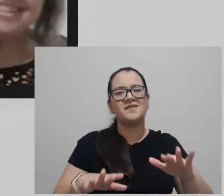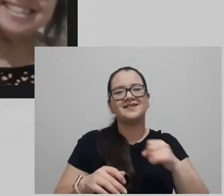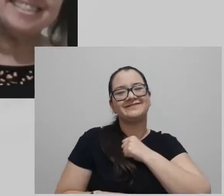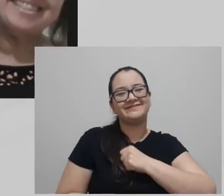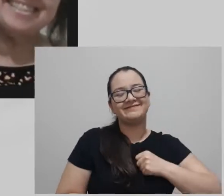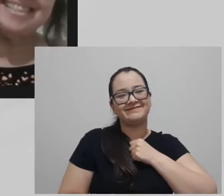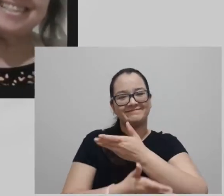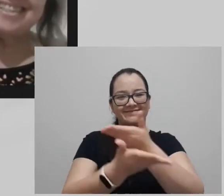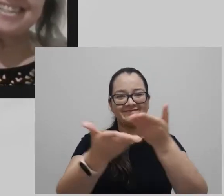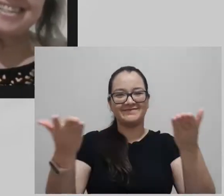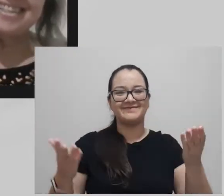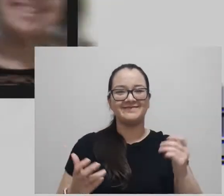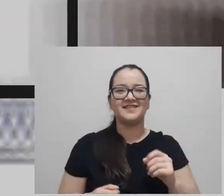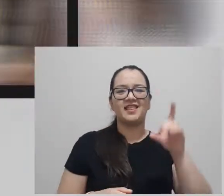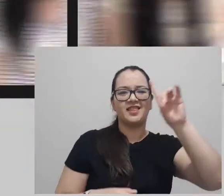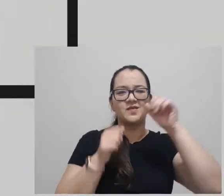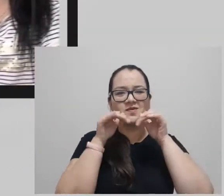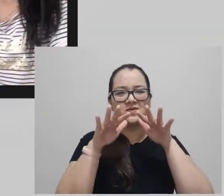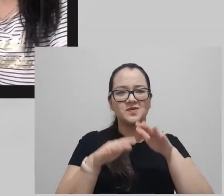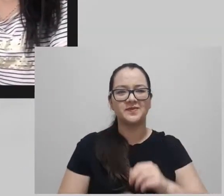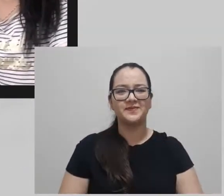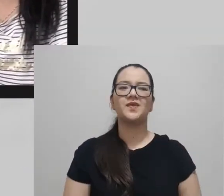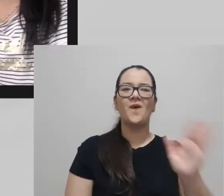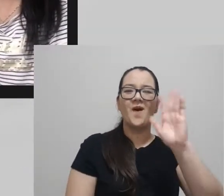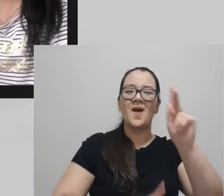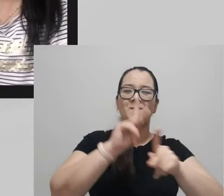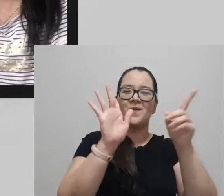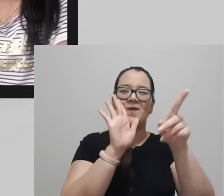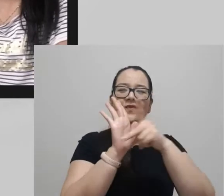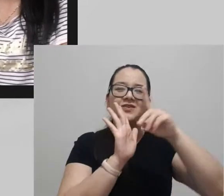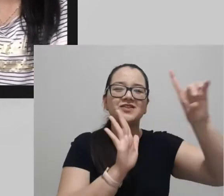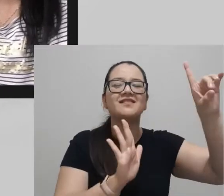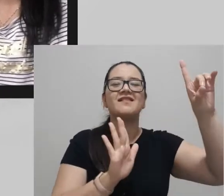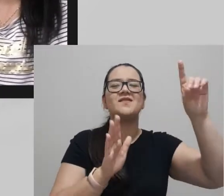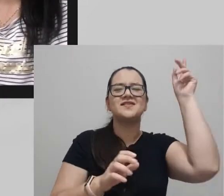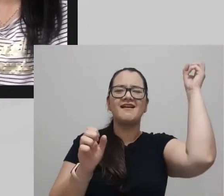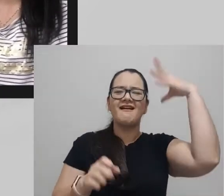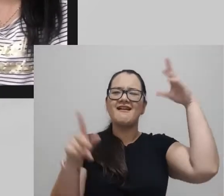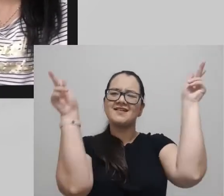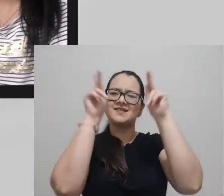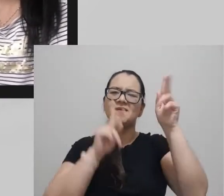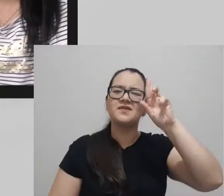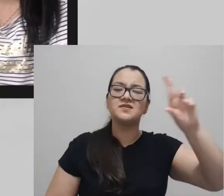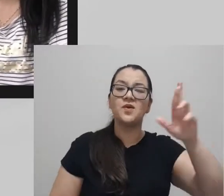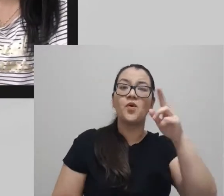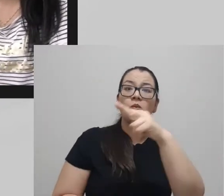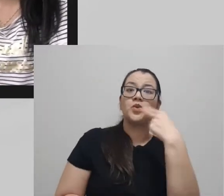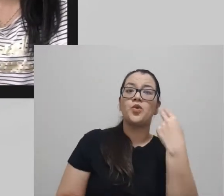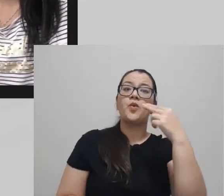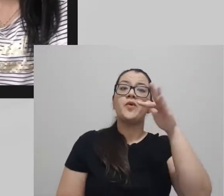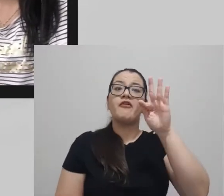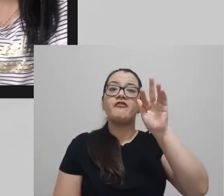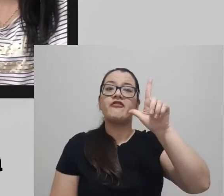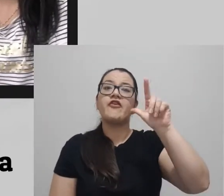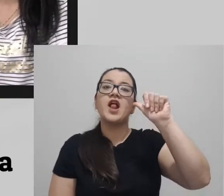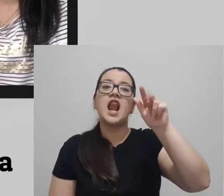Saudades! Saudade de todos vocês. Deus os abençoe. Olá, povo de Deus, a graça e a paz do Senhor. Eu sou o irmão Flavinho e estou aqui com a minha